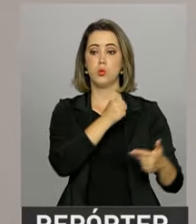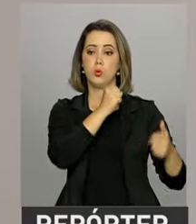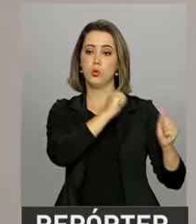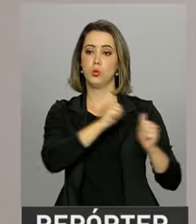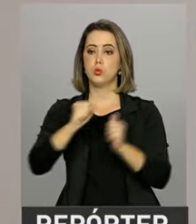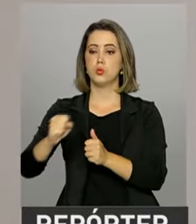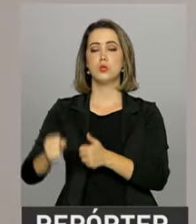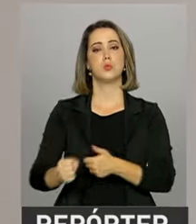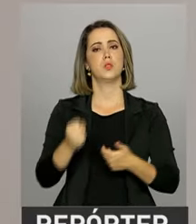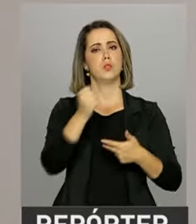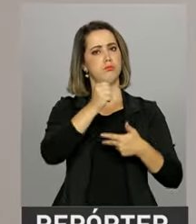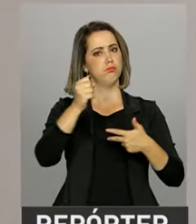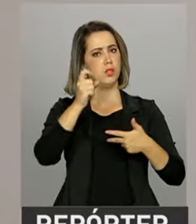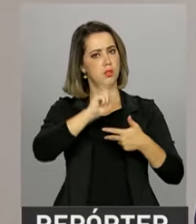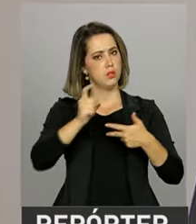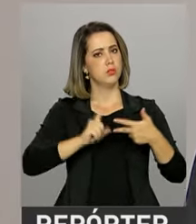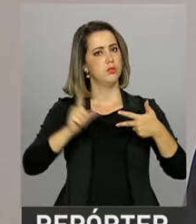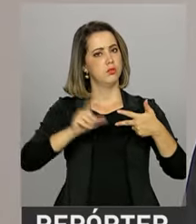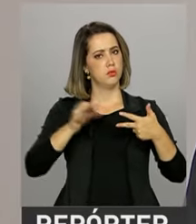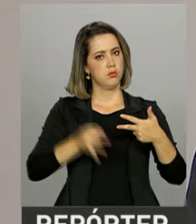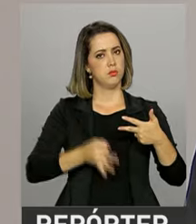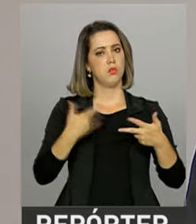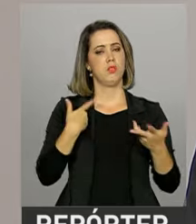está presente, como disse há pouco,